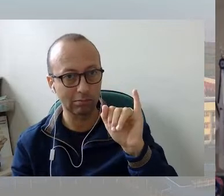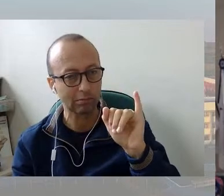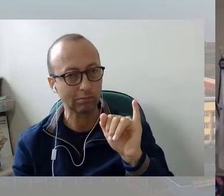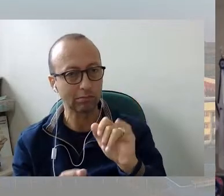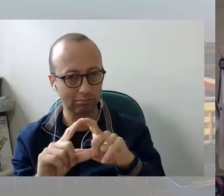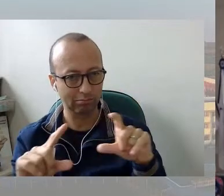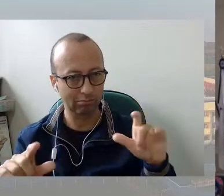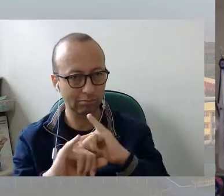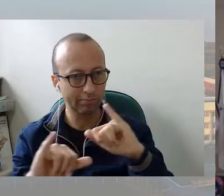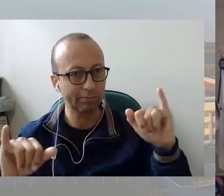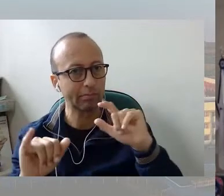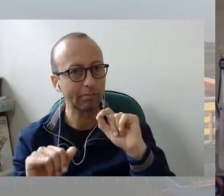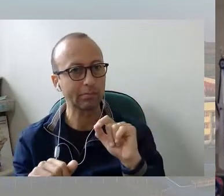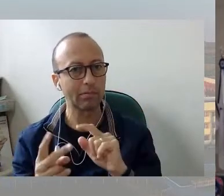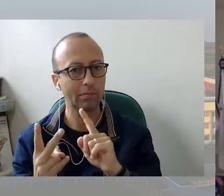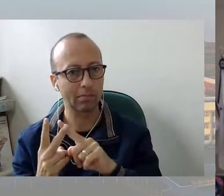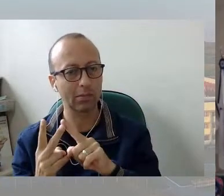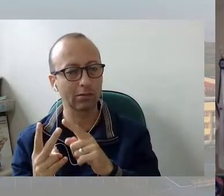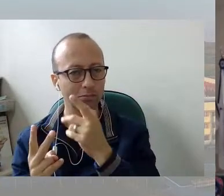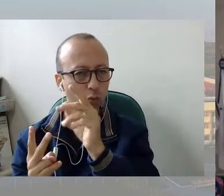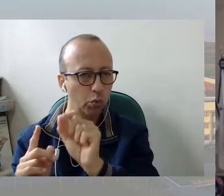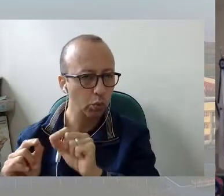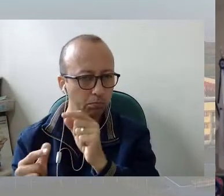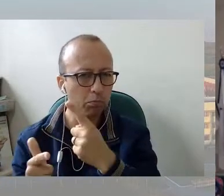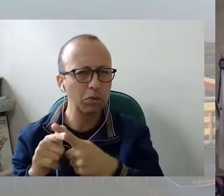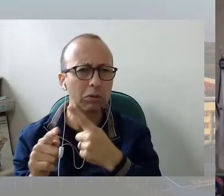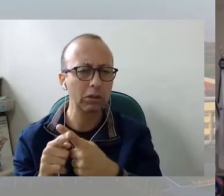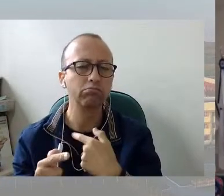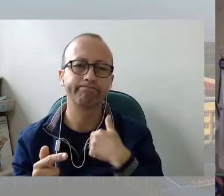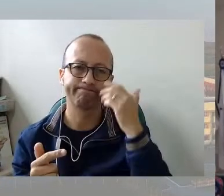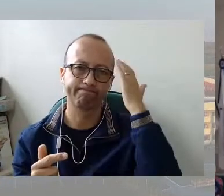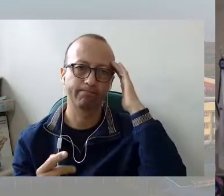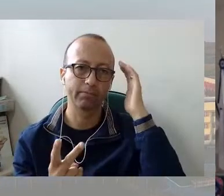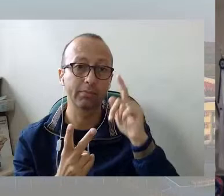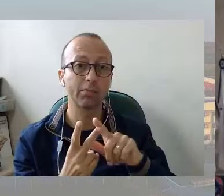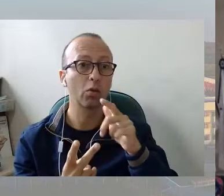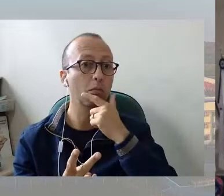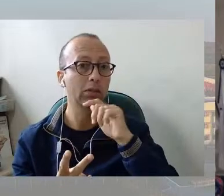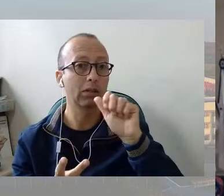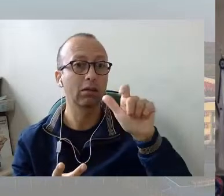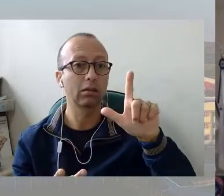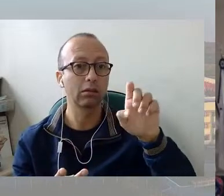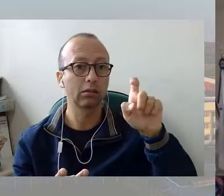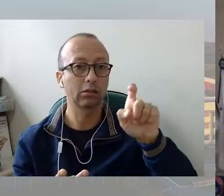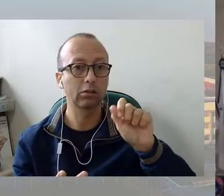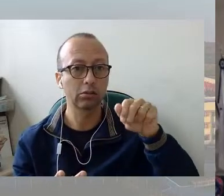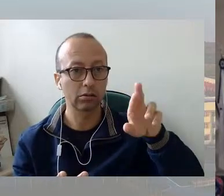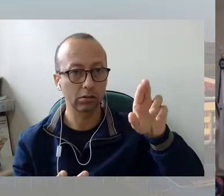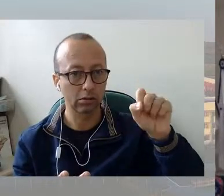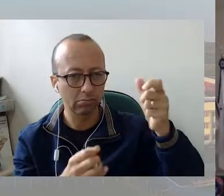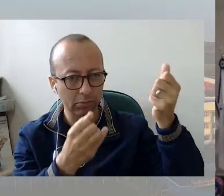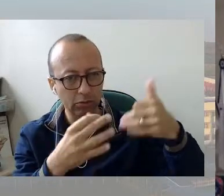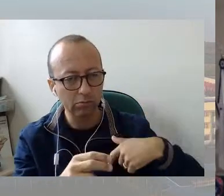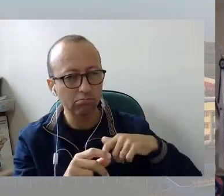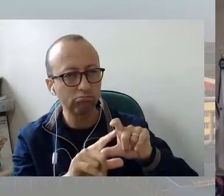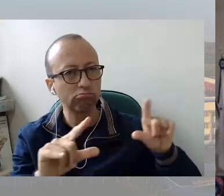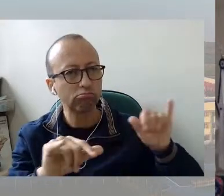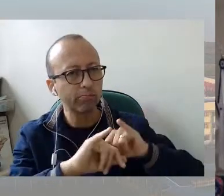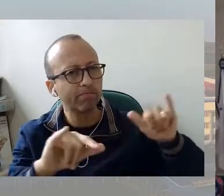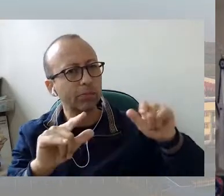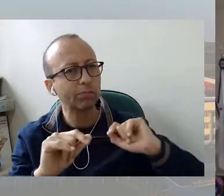eu entendo a nota do Alexandre, mas eu acho que eu cresci, todo mundo aqui cresceu,